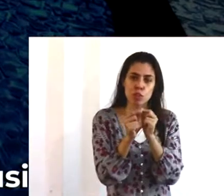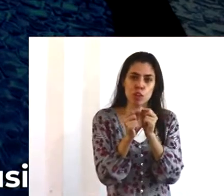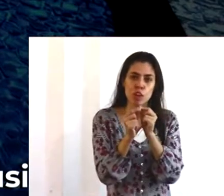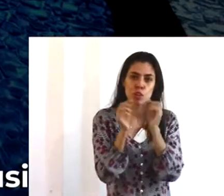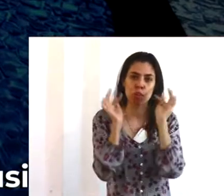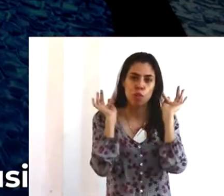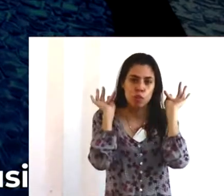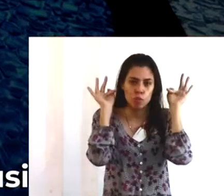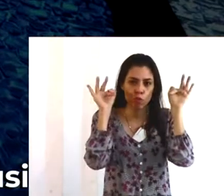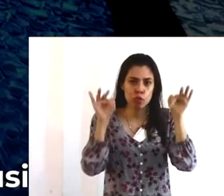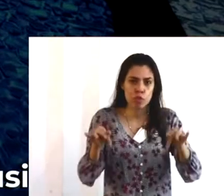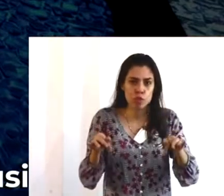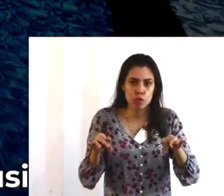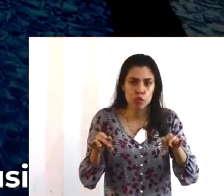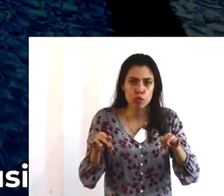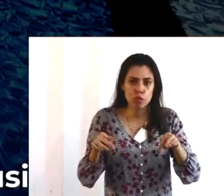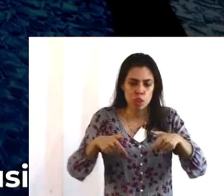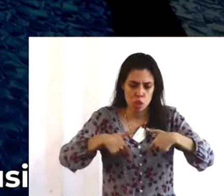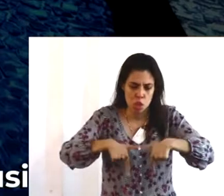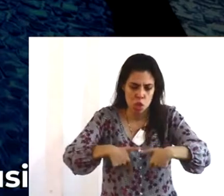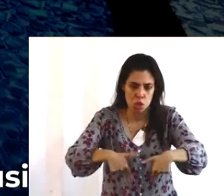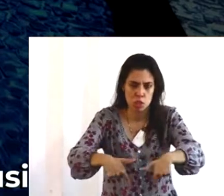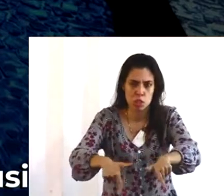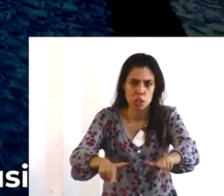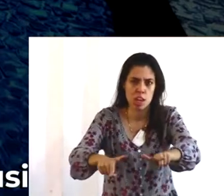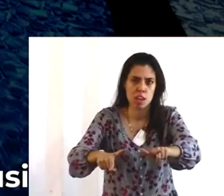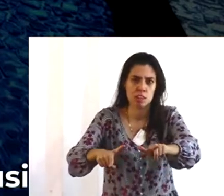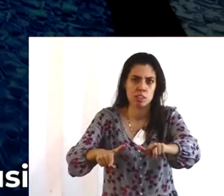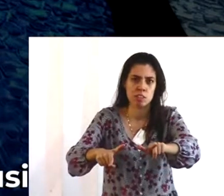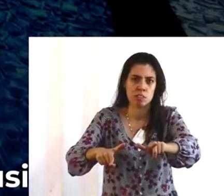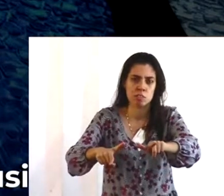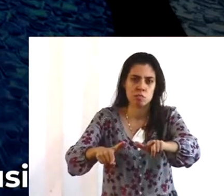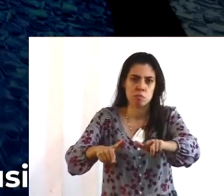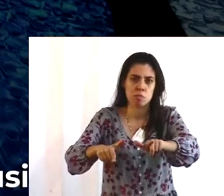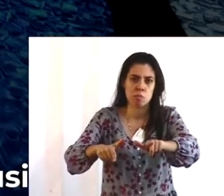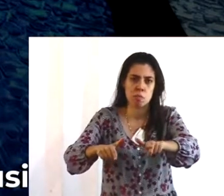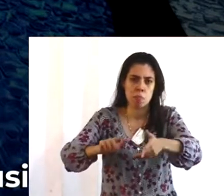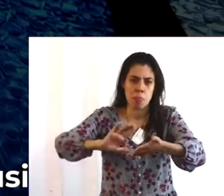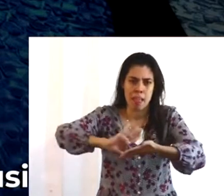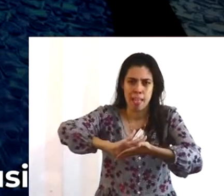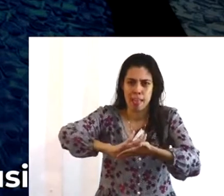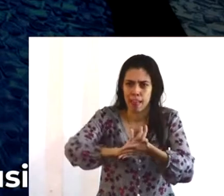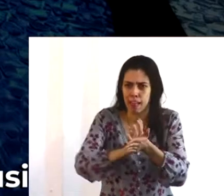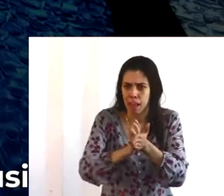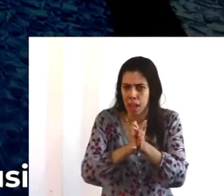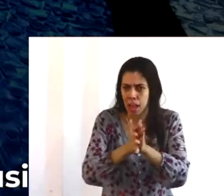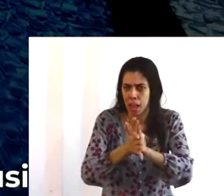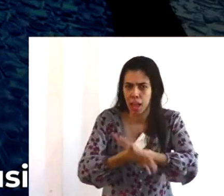confins do mundo, quebra o arco, despedaça a lança, queima os carros no fogo.